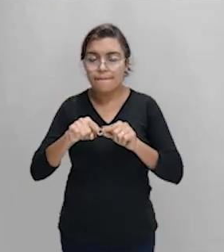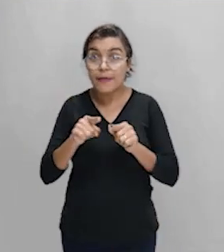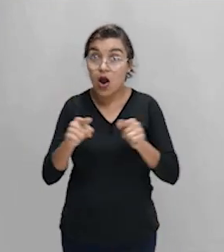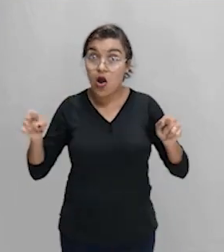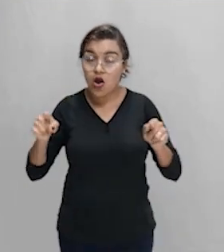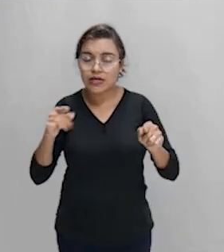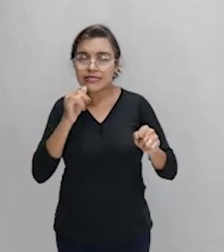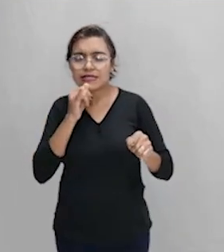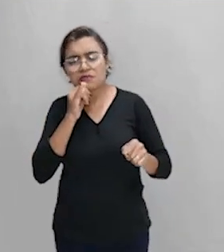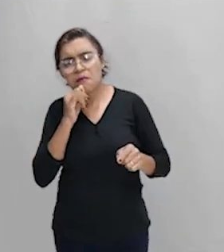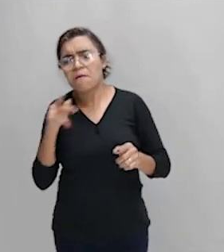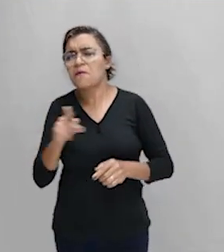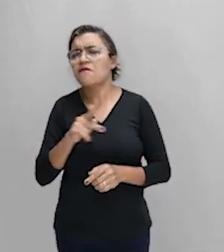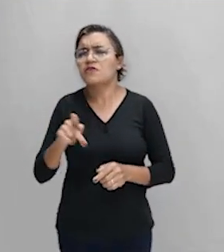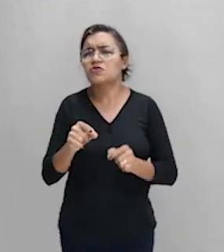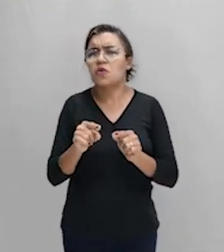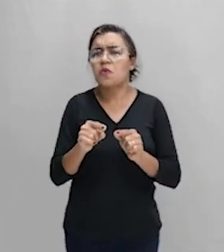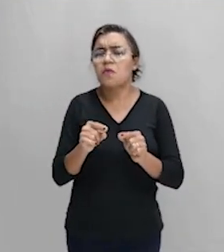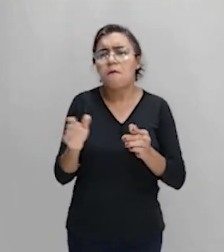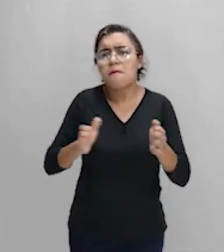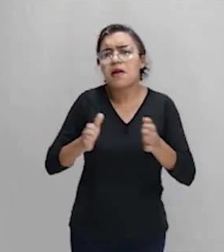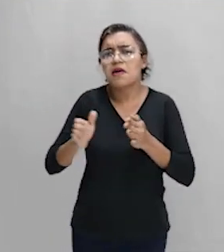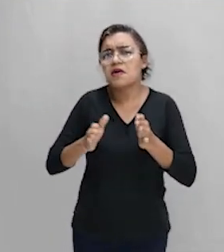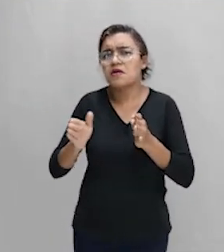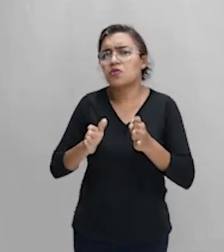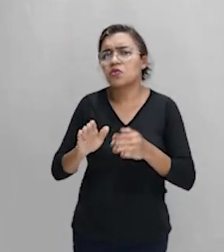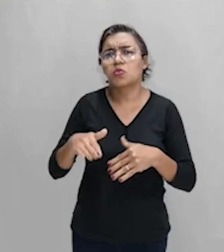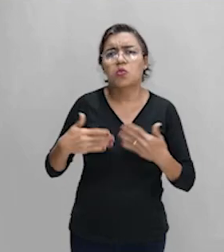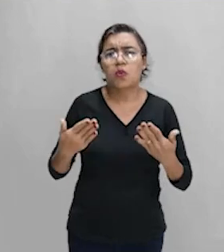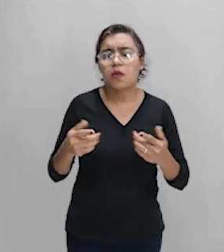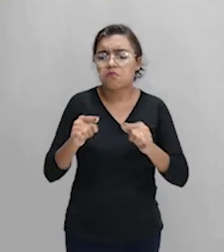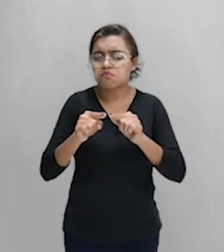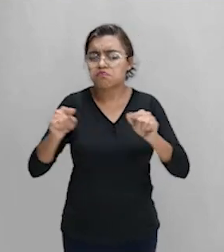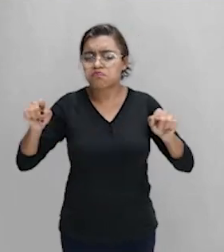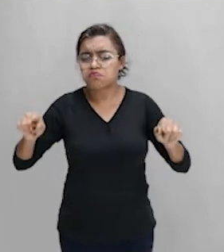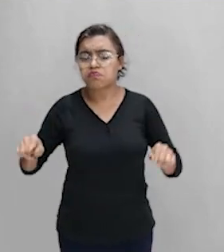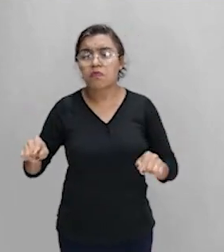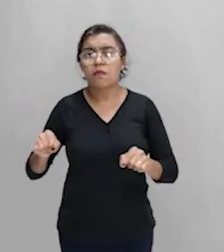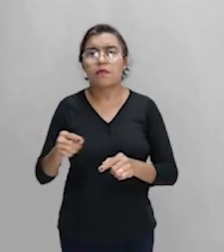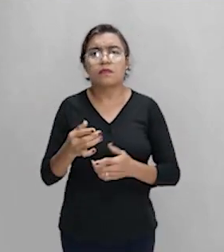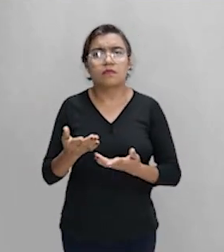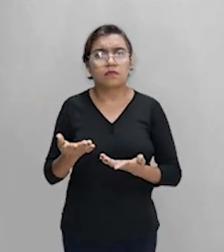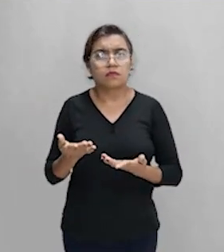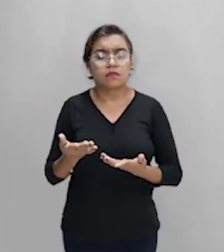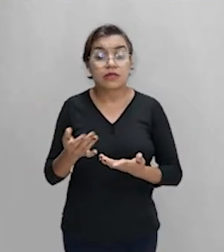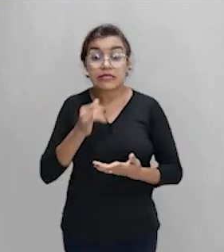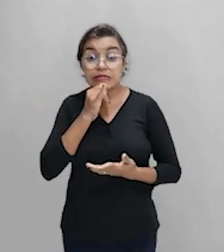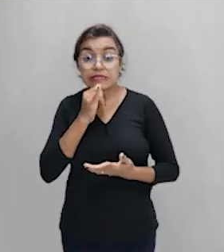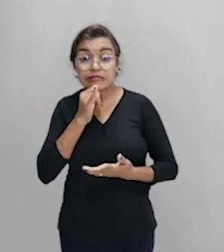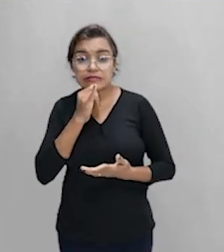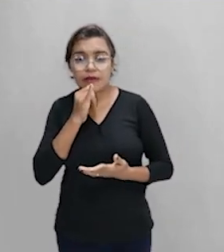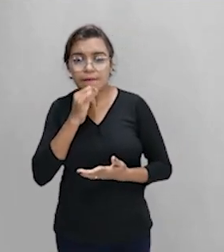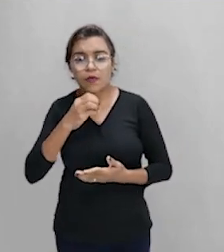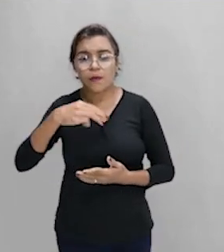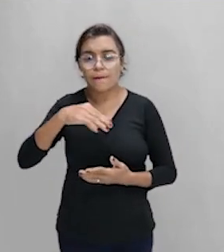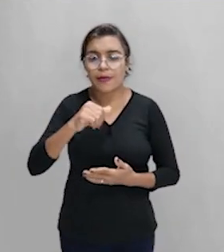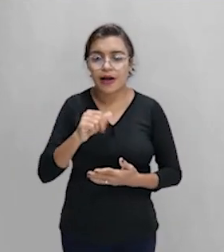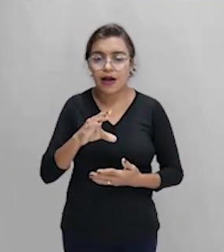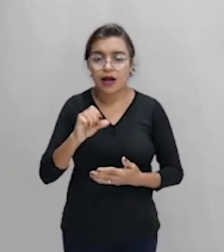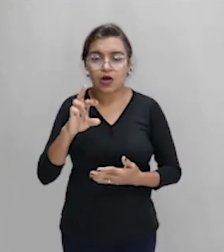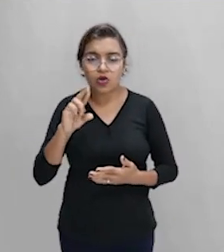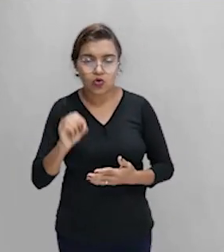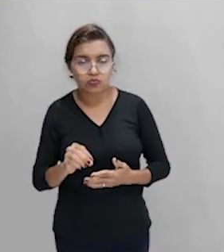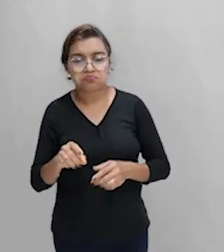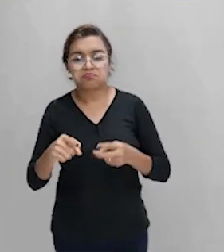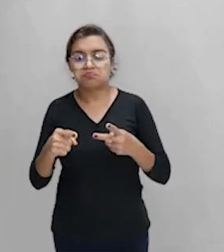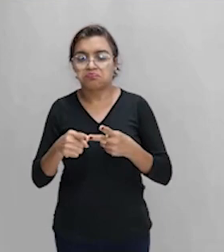de duração de um macrociclo, de um mesociclo, de um microciclo? Aí depende. Depende muito